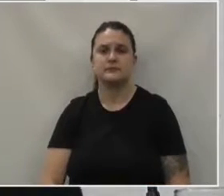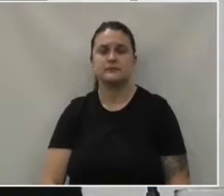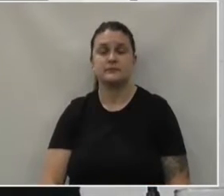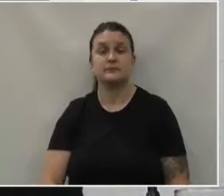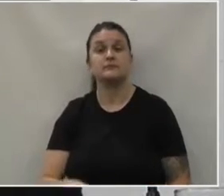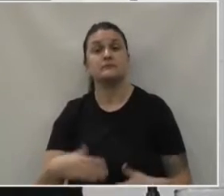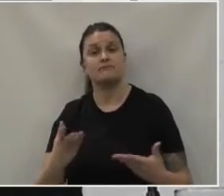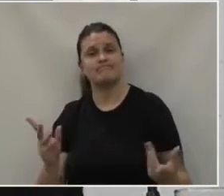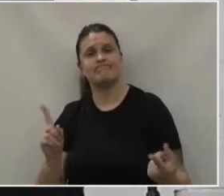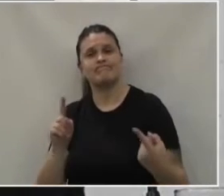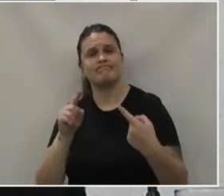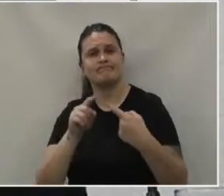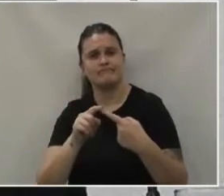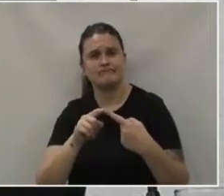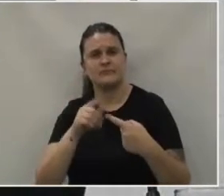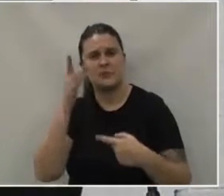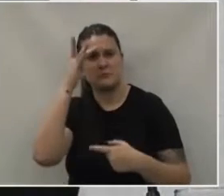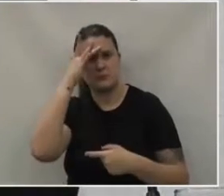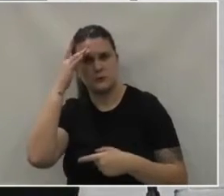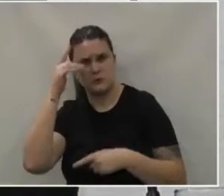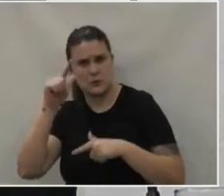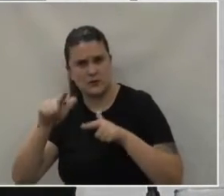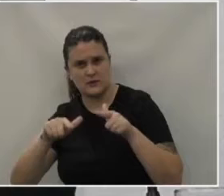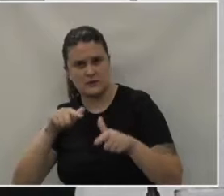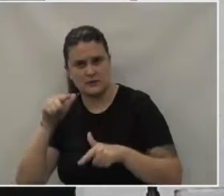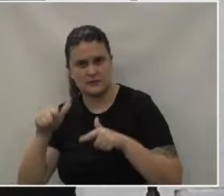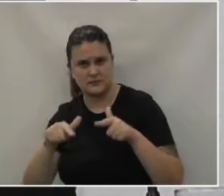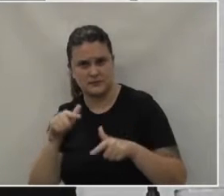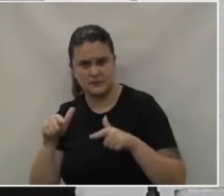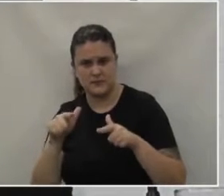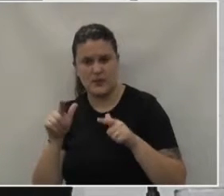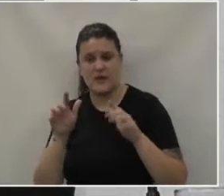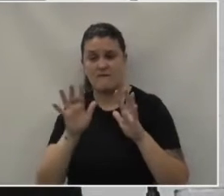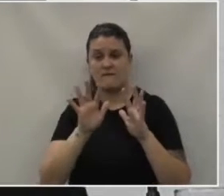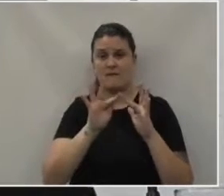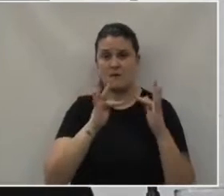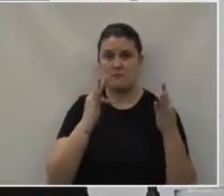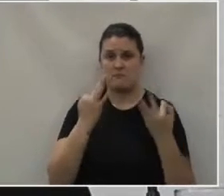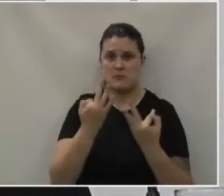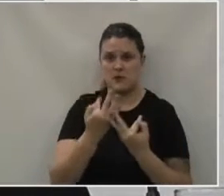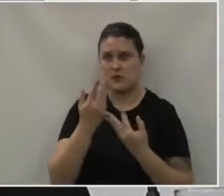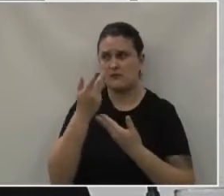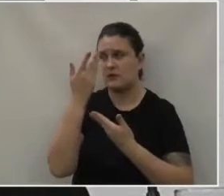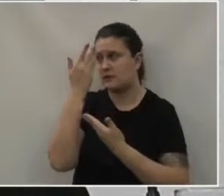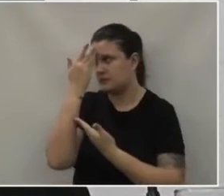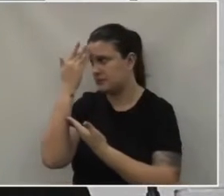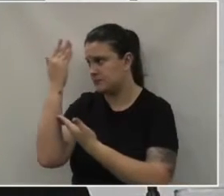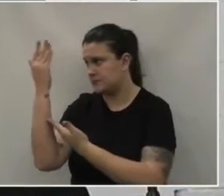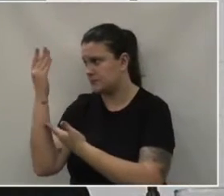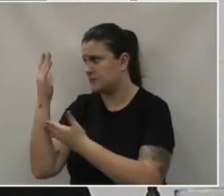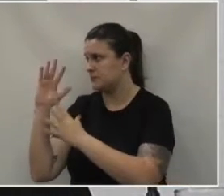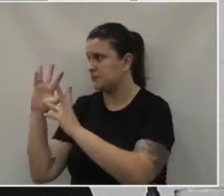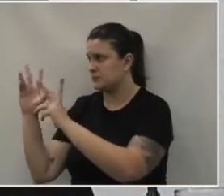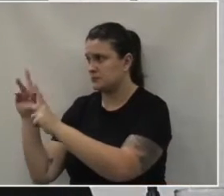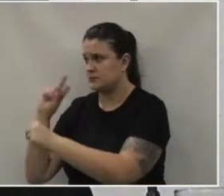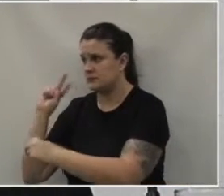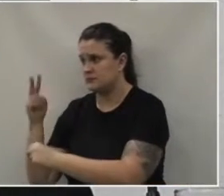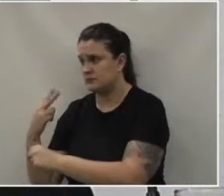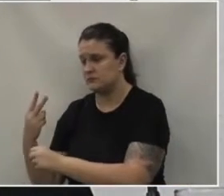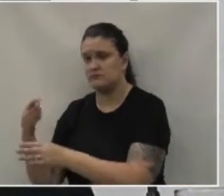Por esse motivo, os trabalhadores e familiares agradecem a Vossas Senhorias por